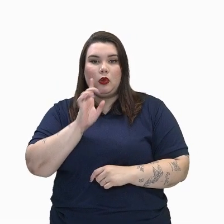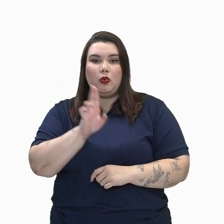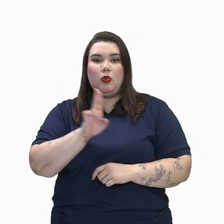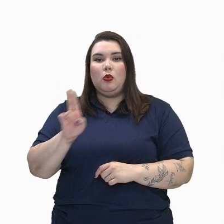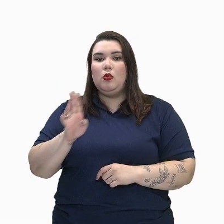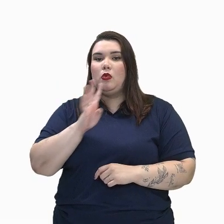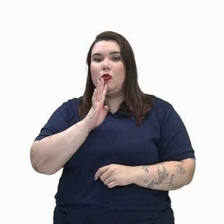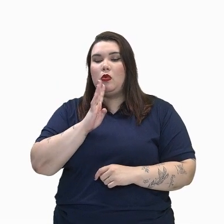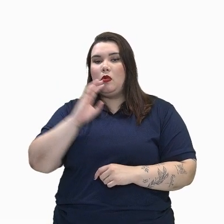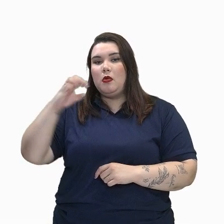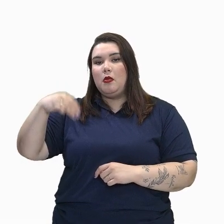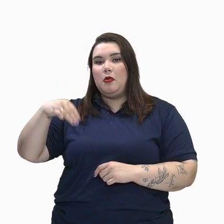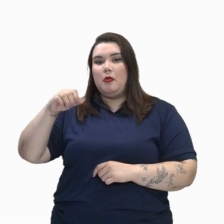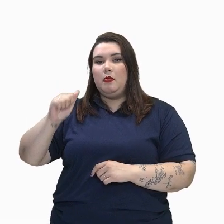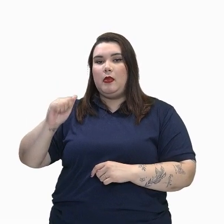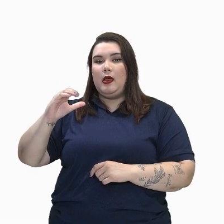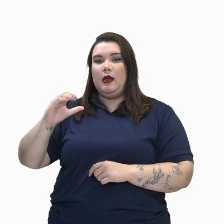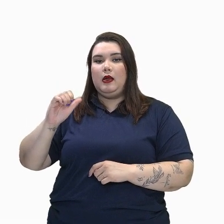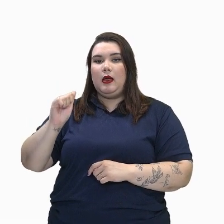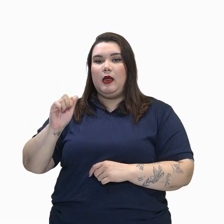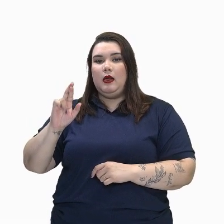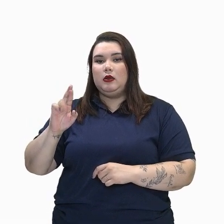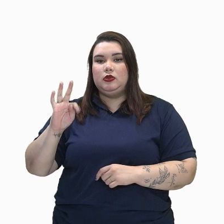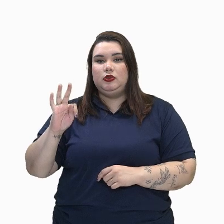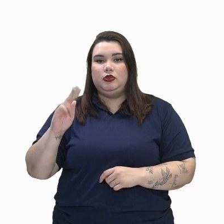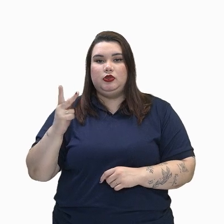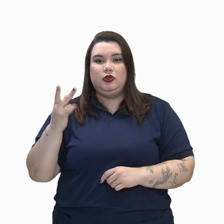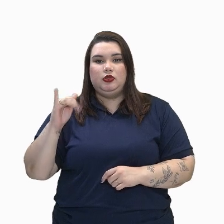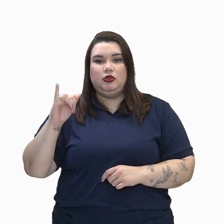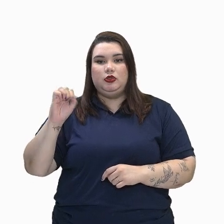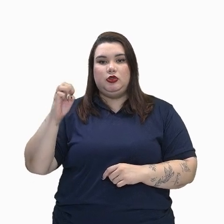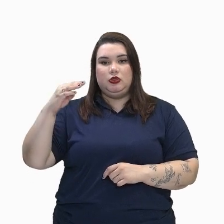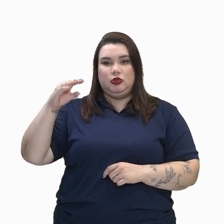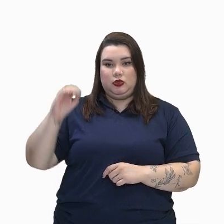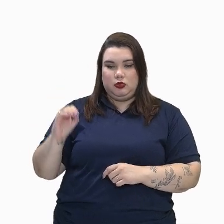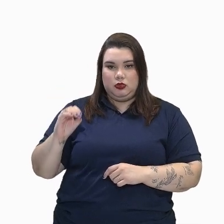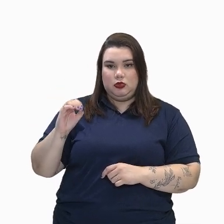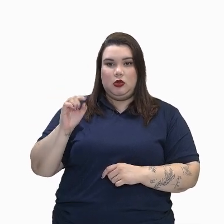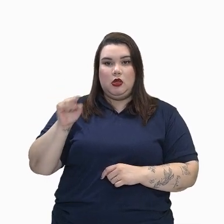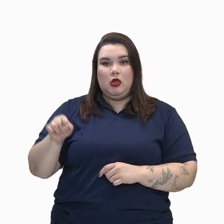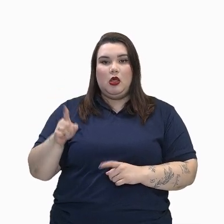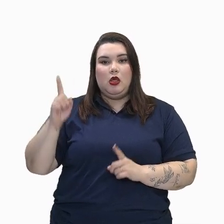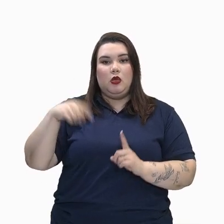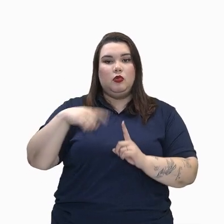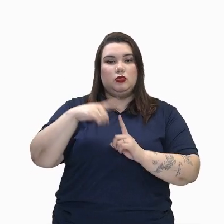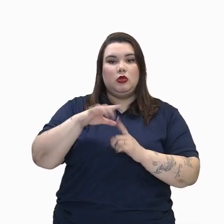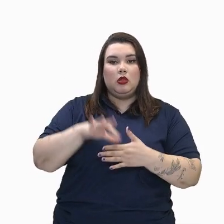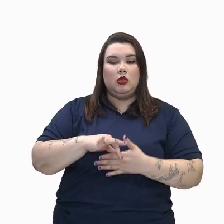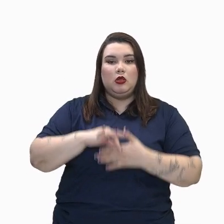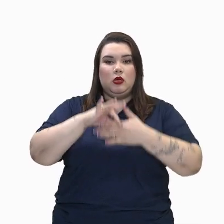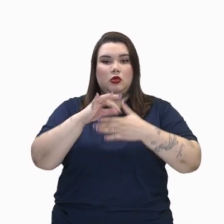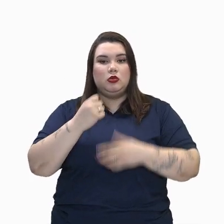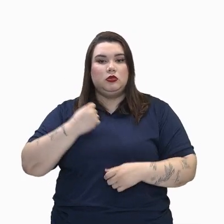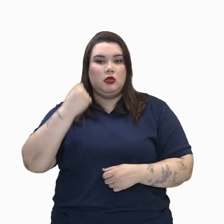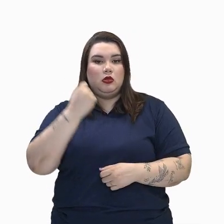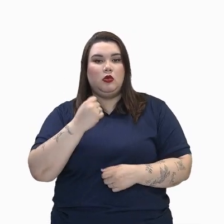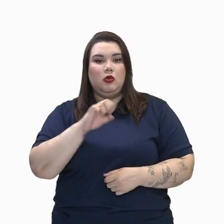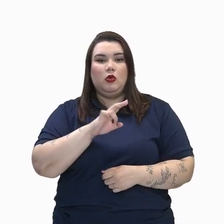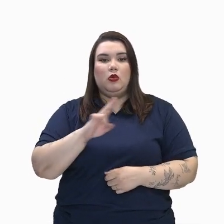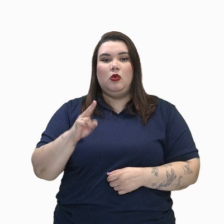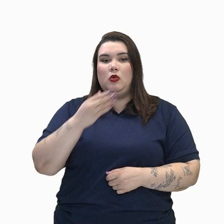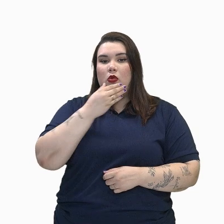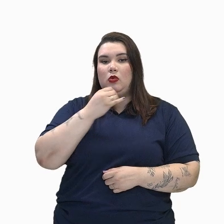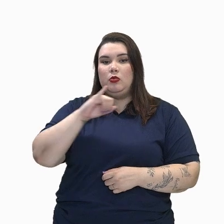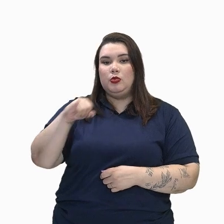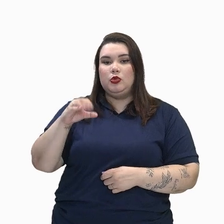aqui o macartismo, que ele foi uma campanha anticomunista, liderada pelo senador Joseph McCarthy, que ocorreu